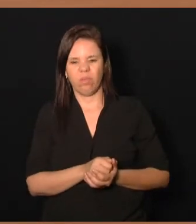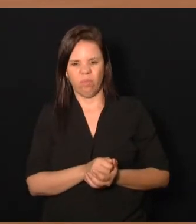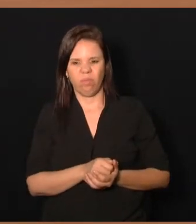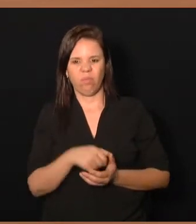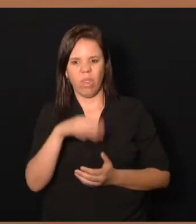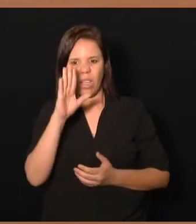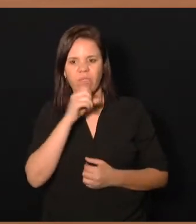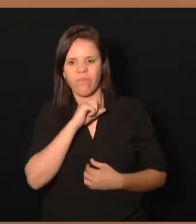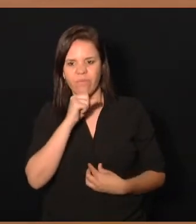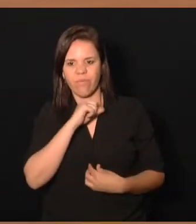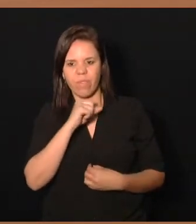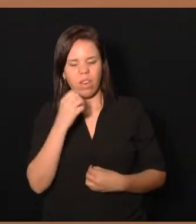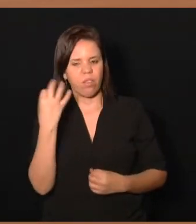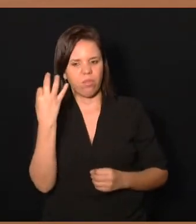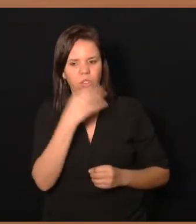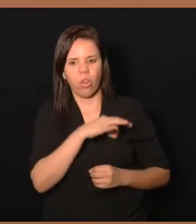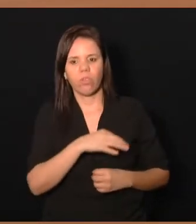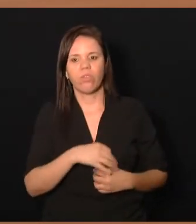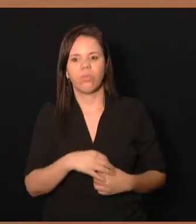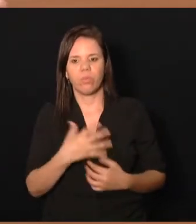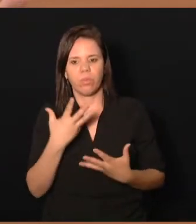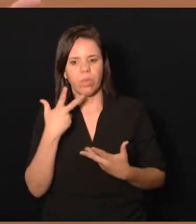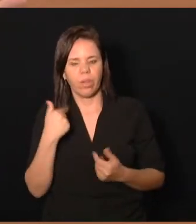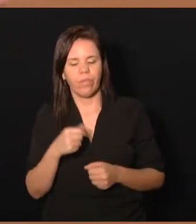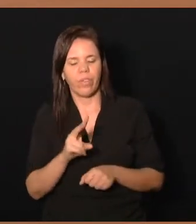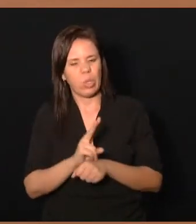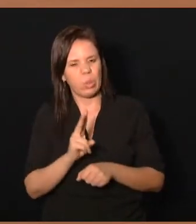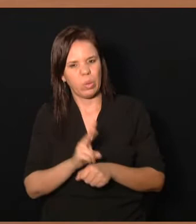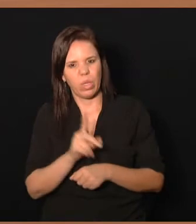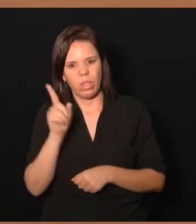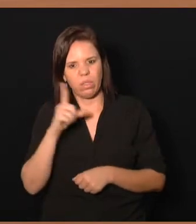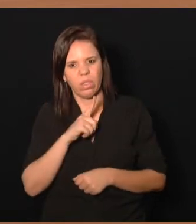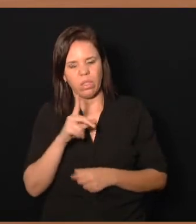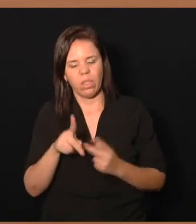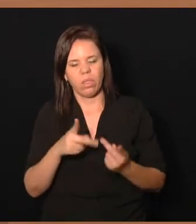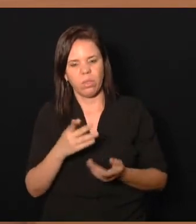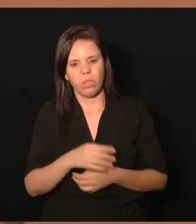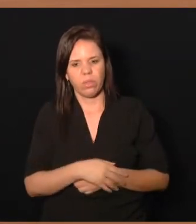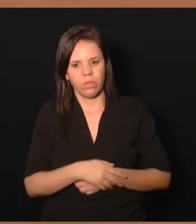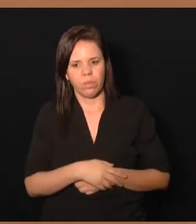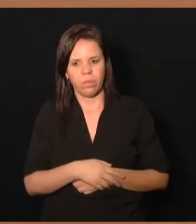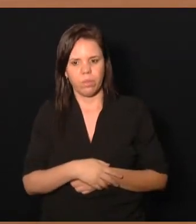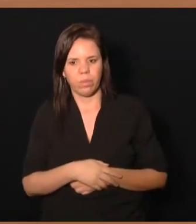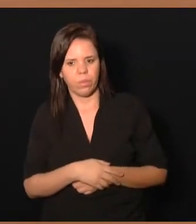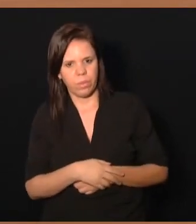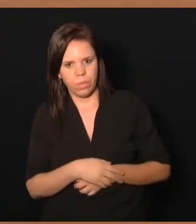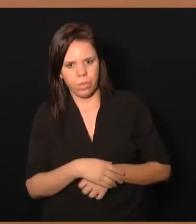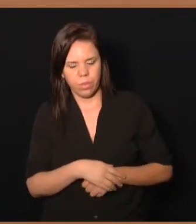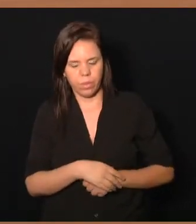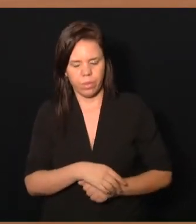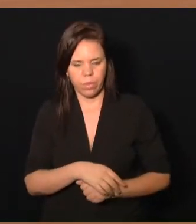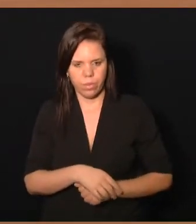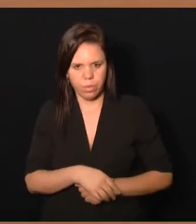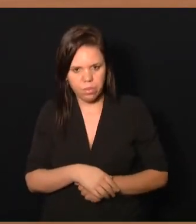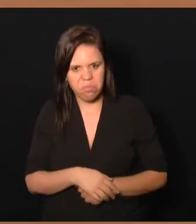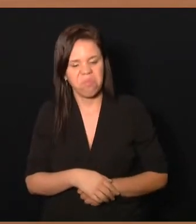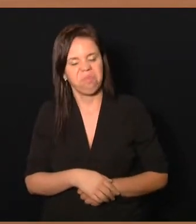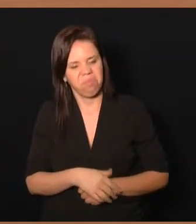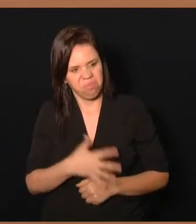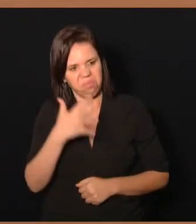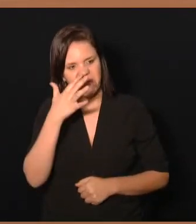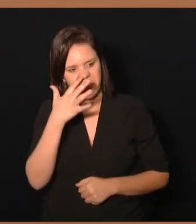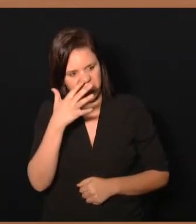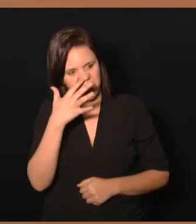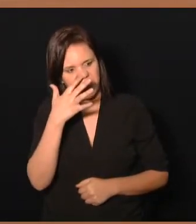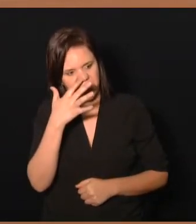Você precisa ver que beleza, que maravilha que é o cuidado que se tem lá com aquelas pessoas. É de fazer